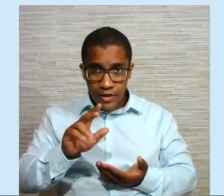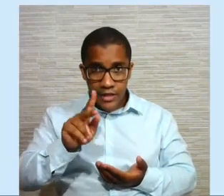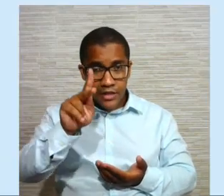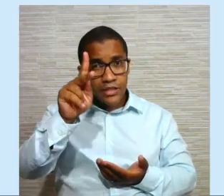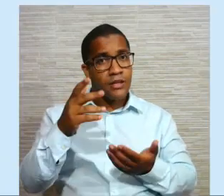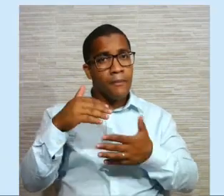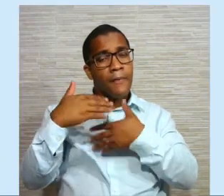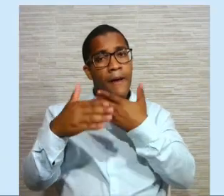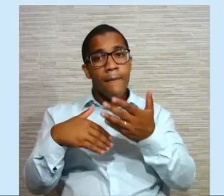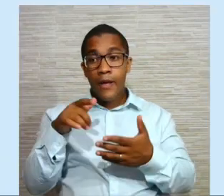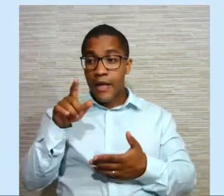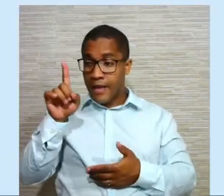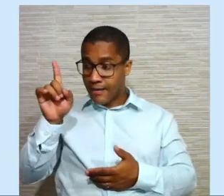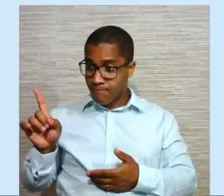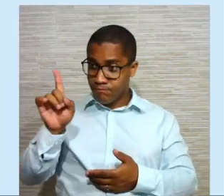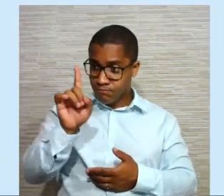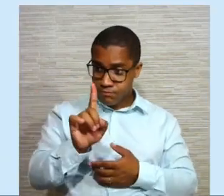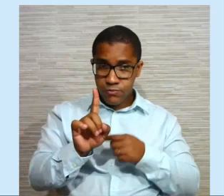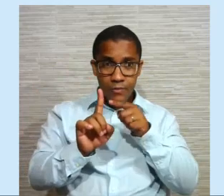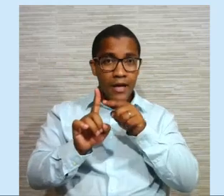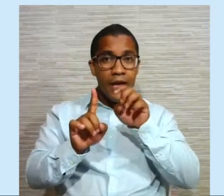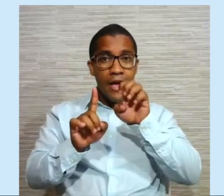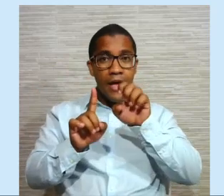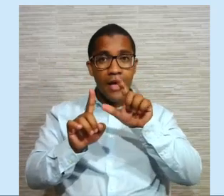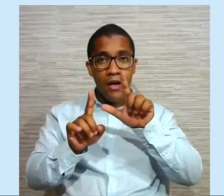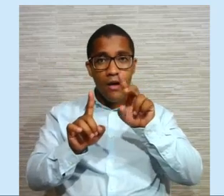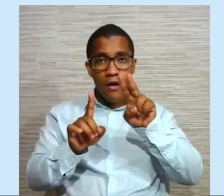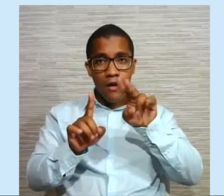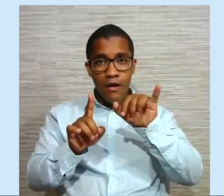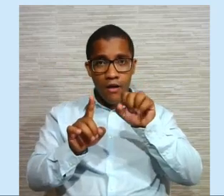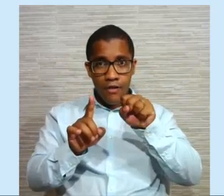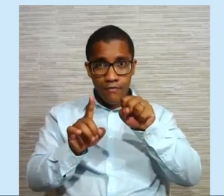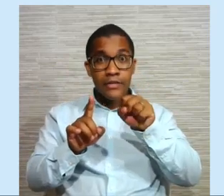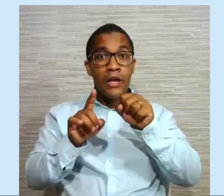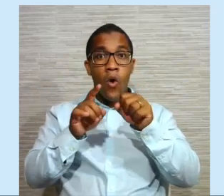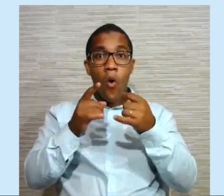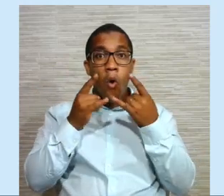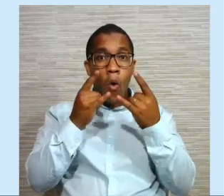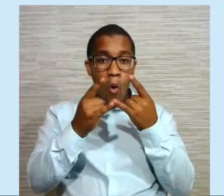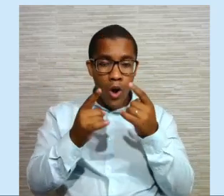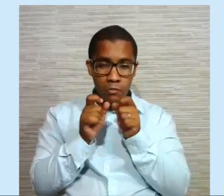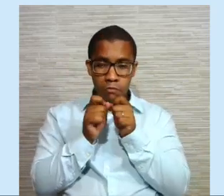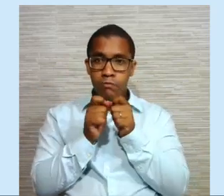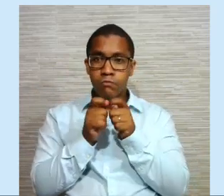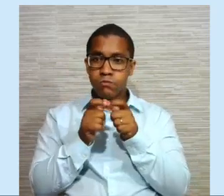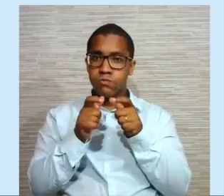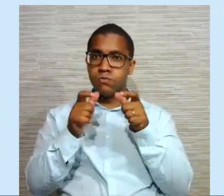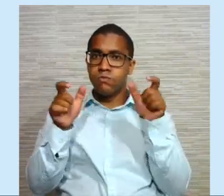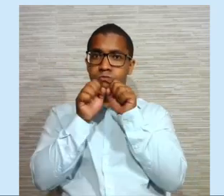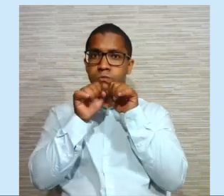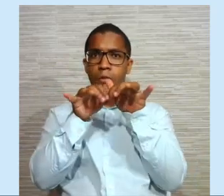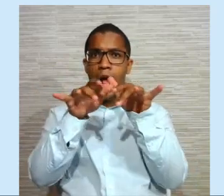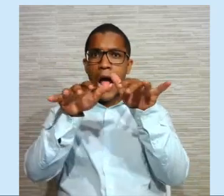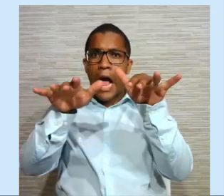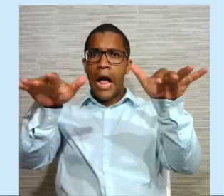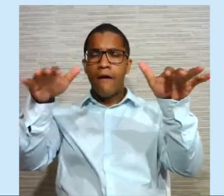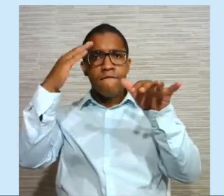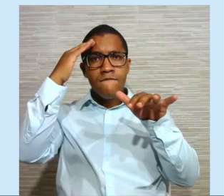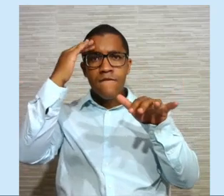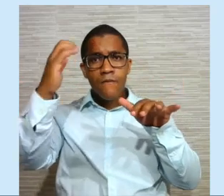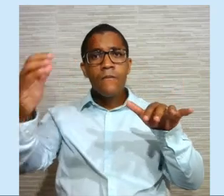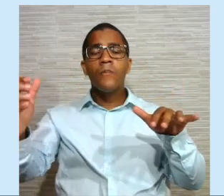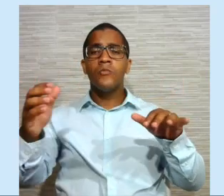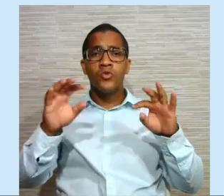mas aí quando Elvis Presley surgiu, a história do rock começou a ganhar mais popularidade e